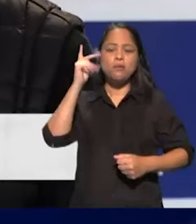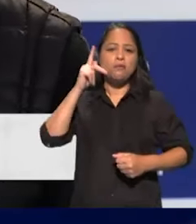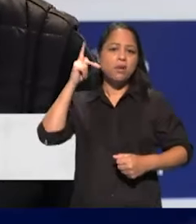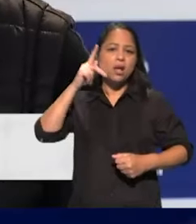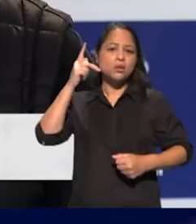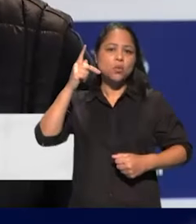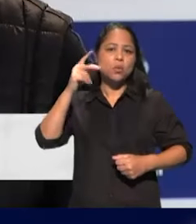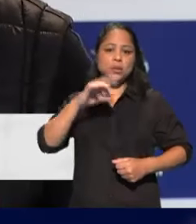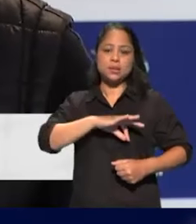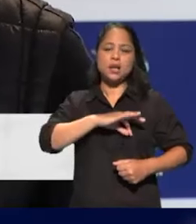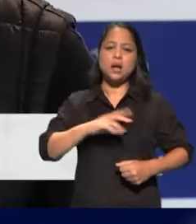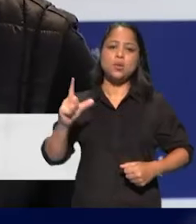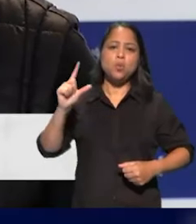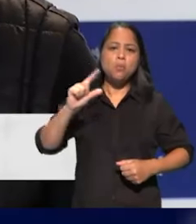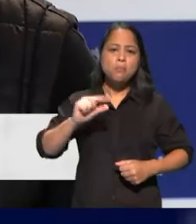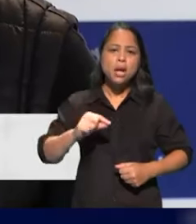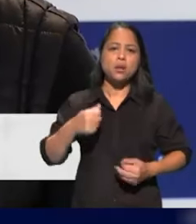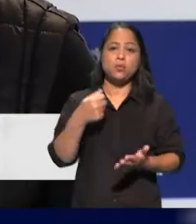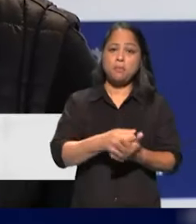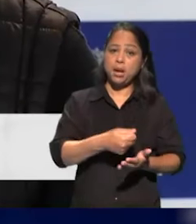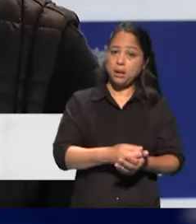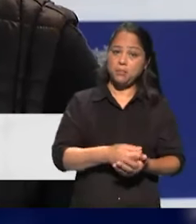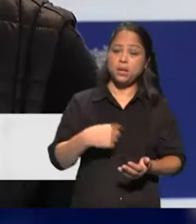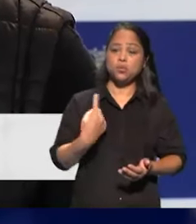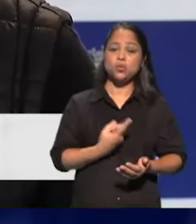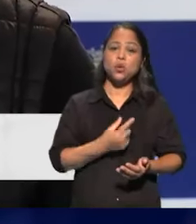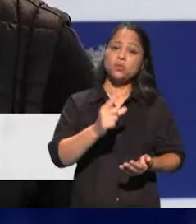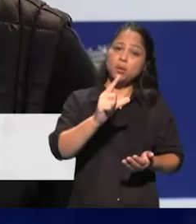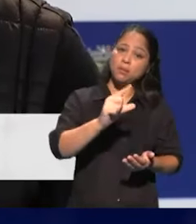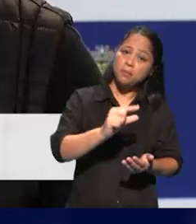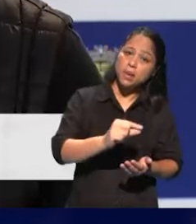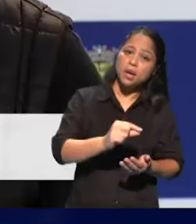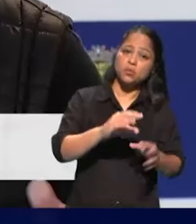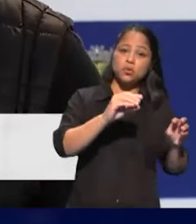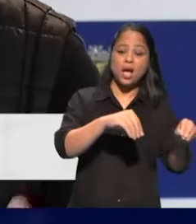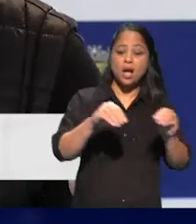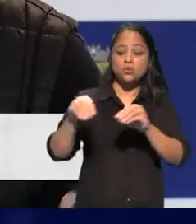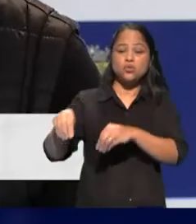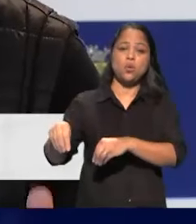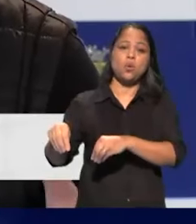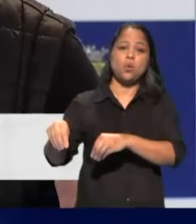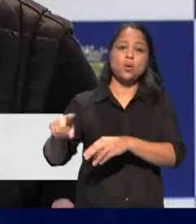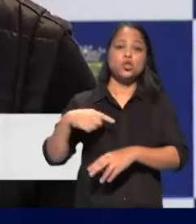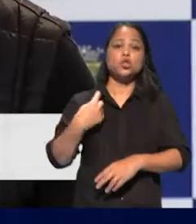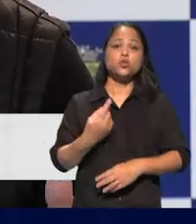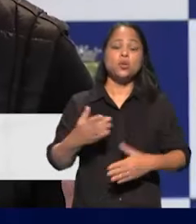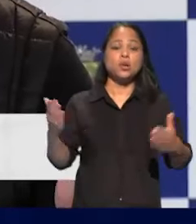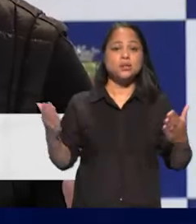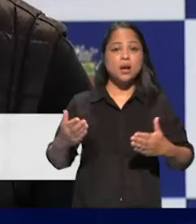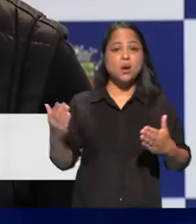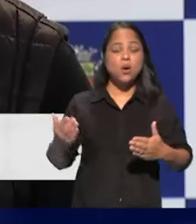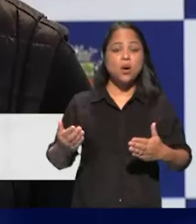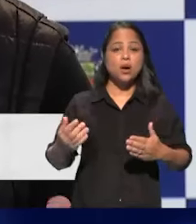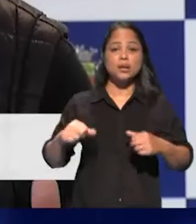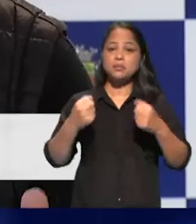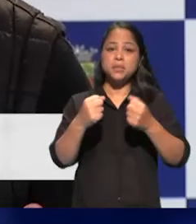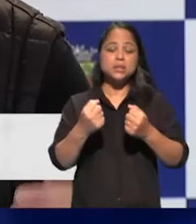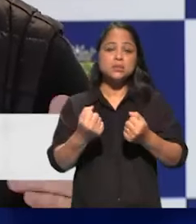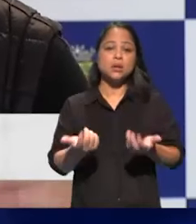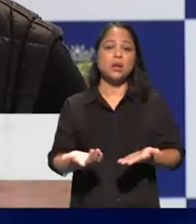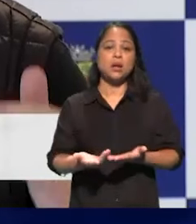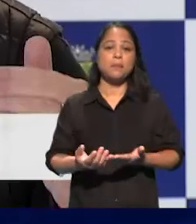enfim com adiamento de alguns pagamentos que a gente já teve que fazer para poder manter e honrar a folha de pagamento dos funcionários e servidores